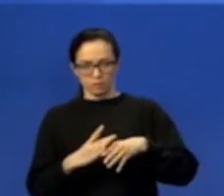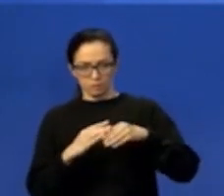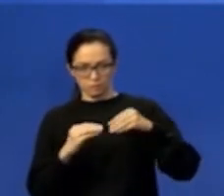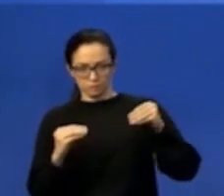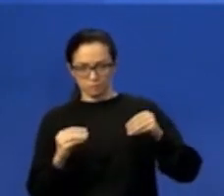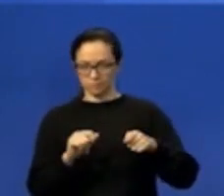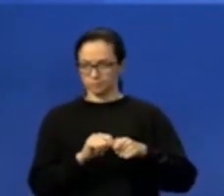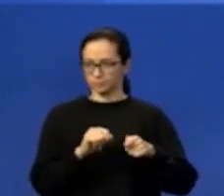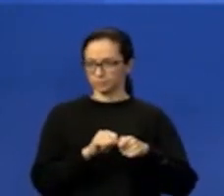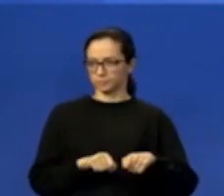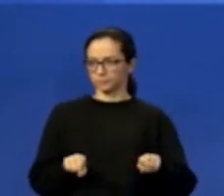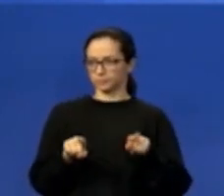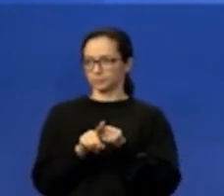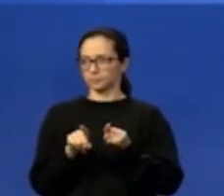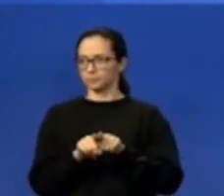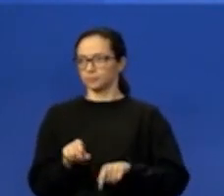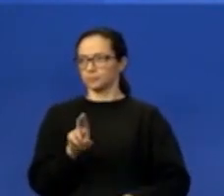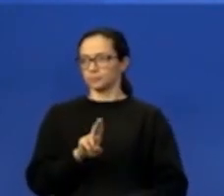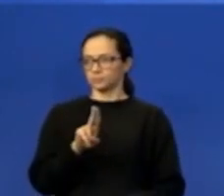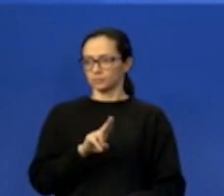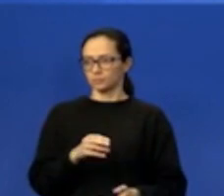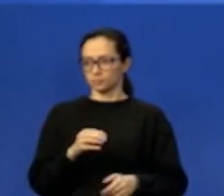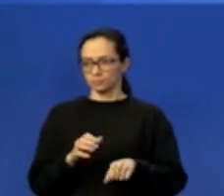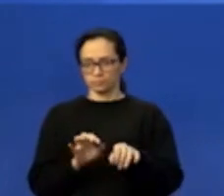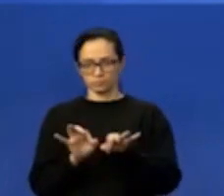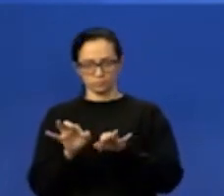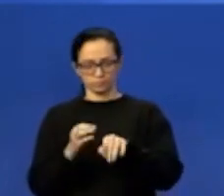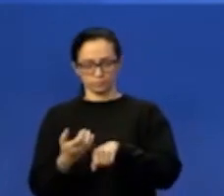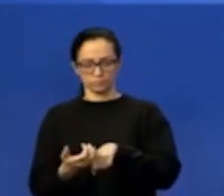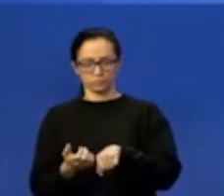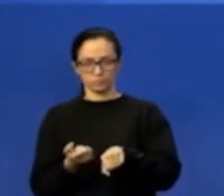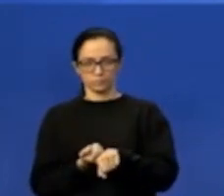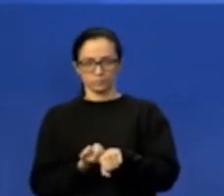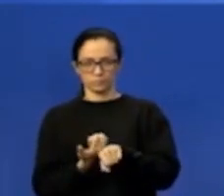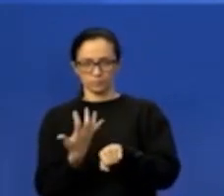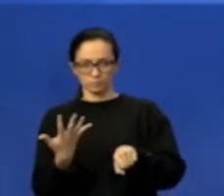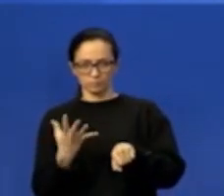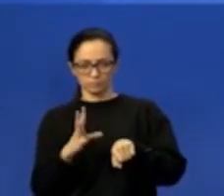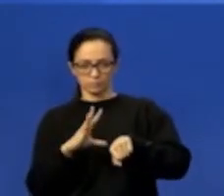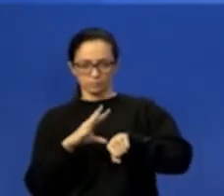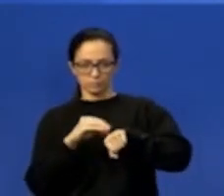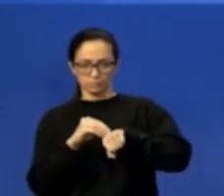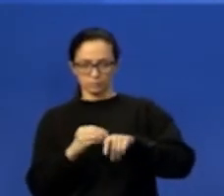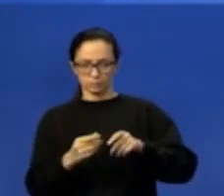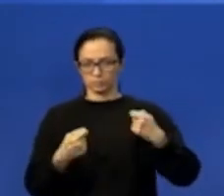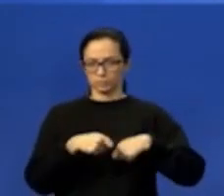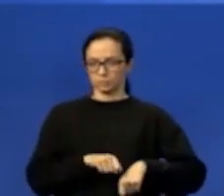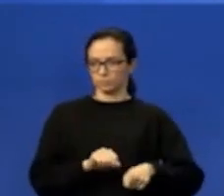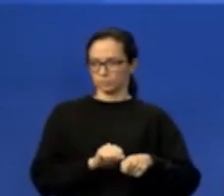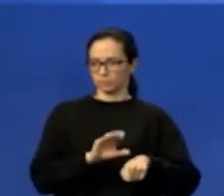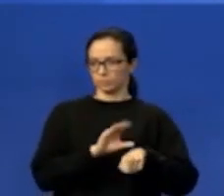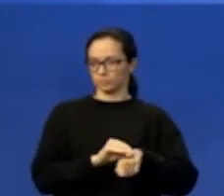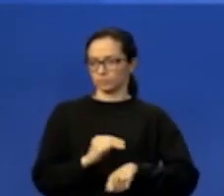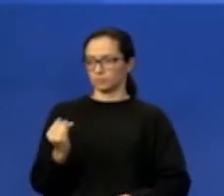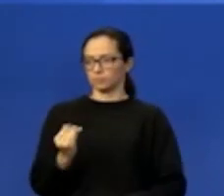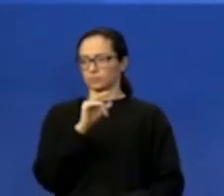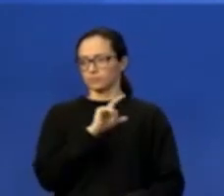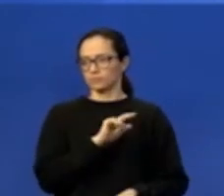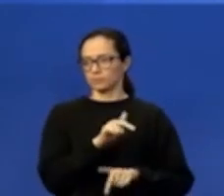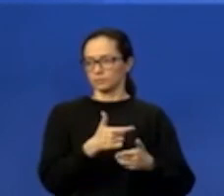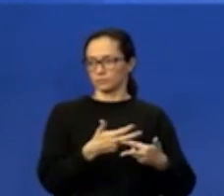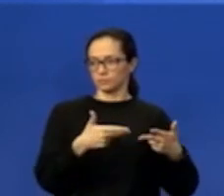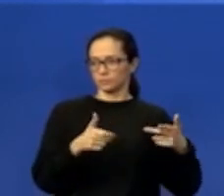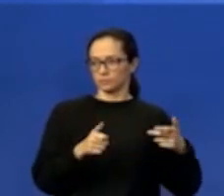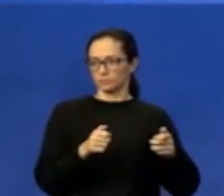Elas estão envolvidas também, né, nesse processo de reparo, né, e elas são importantes juntamente com as outras células,